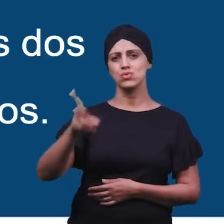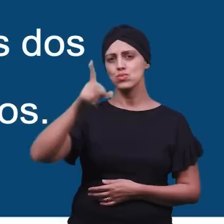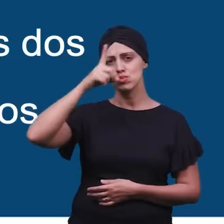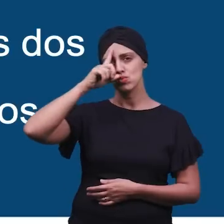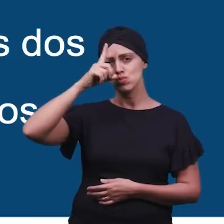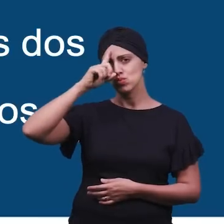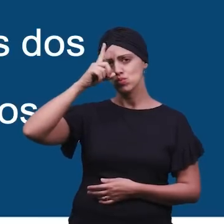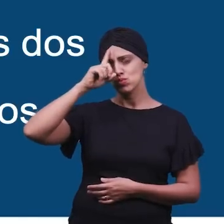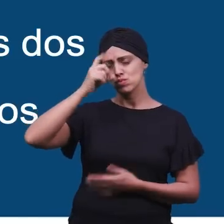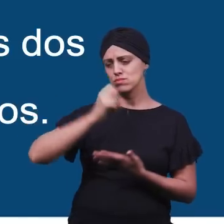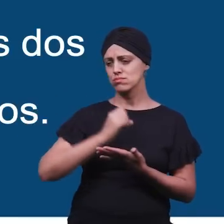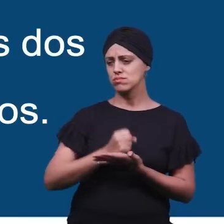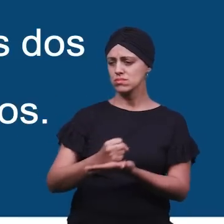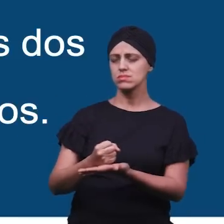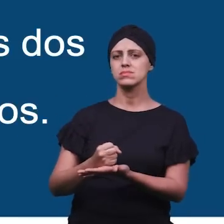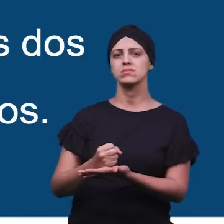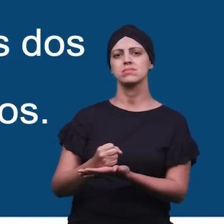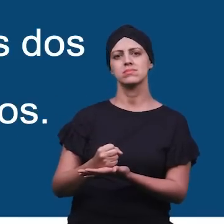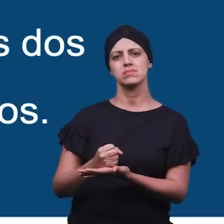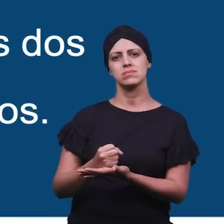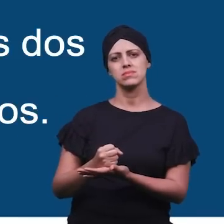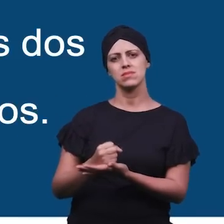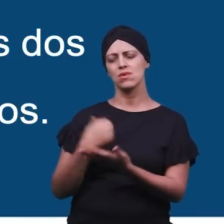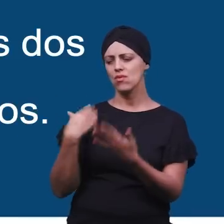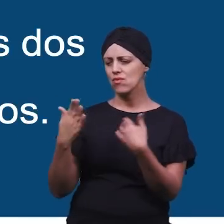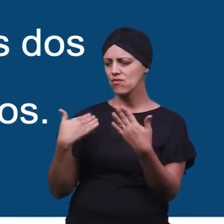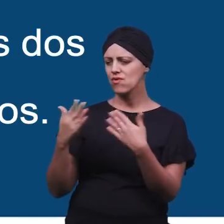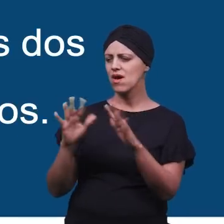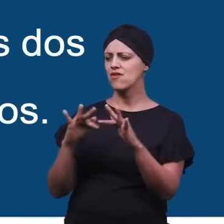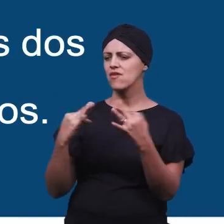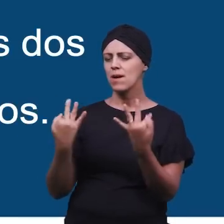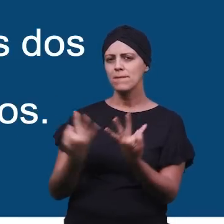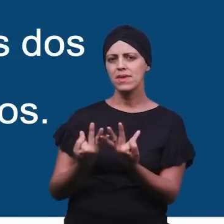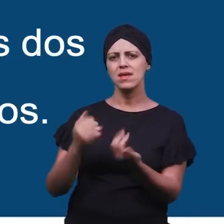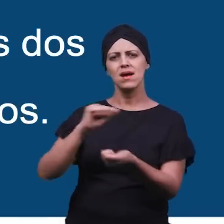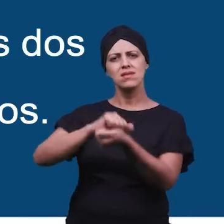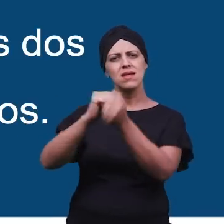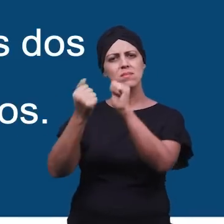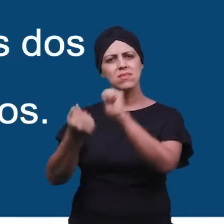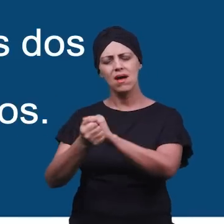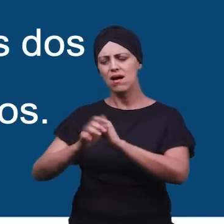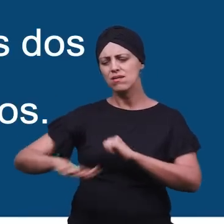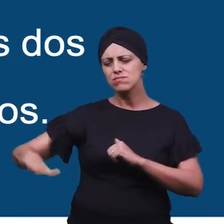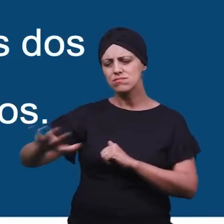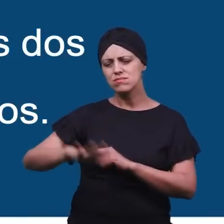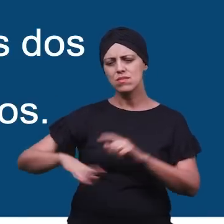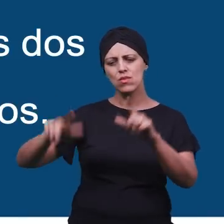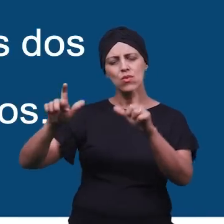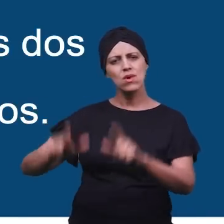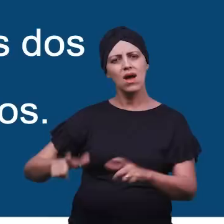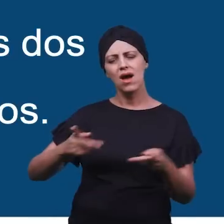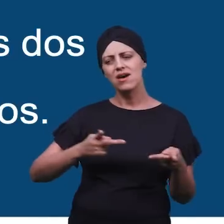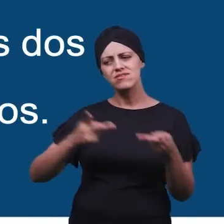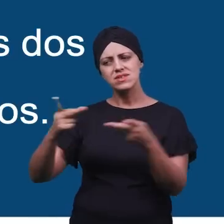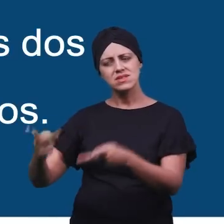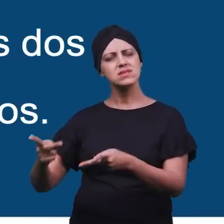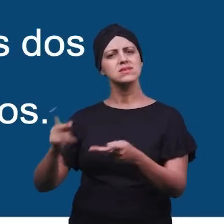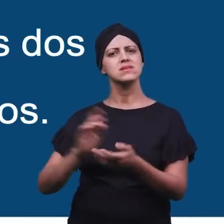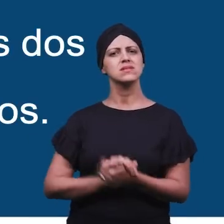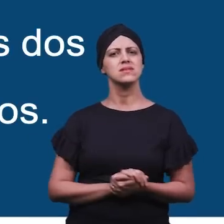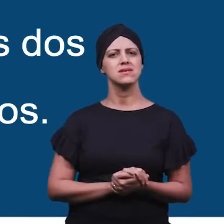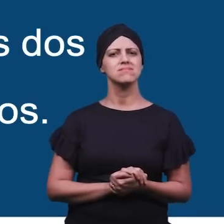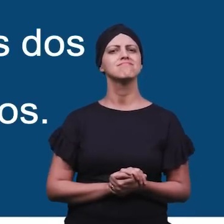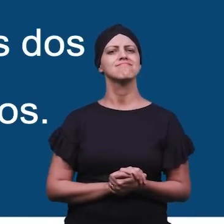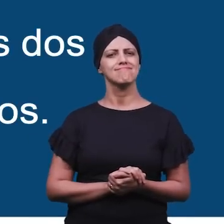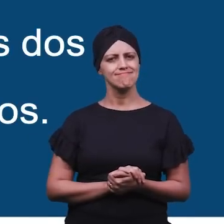no dia a dia, com as escutas às famílias, adaptações dos espaços das aulas, visitas e